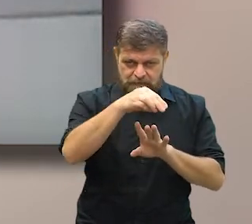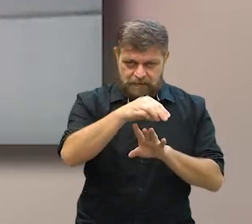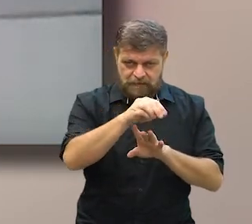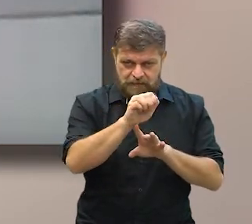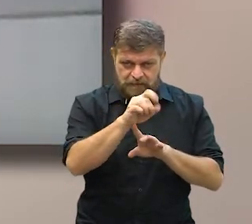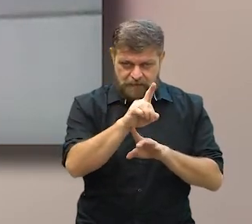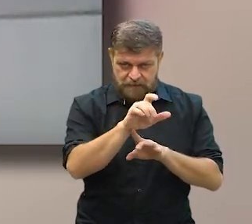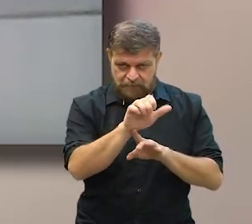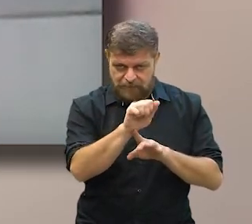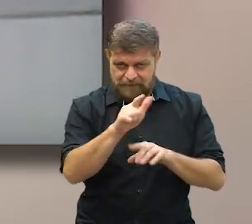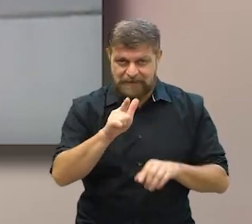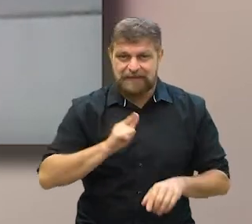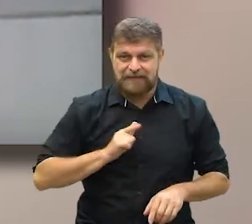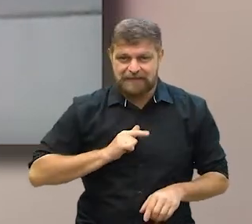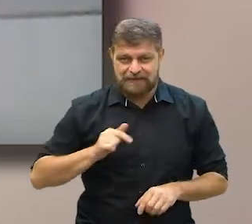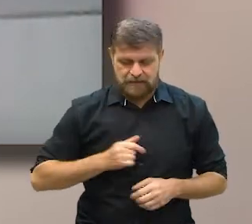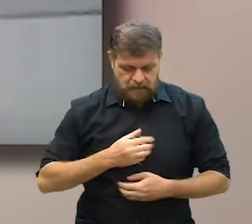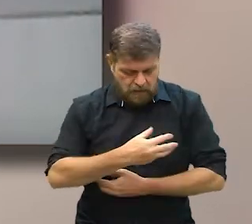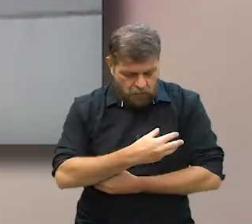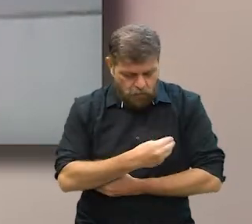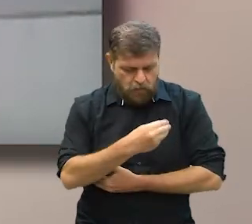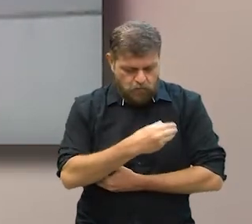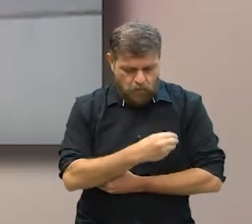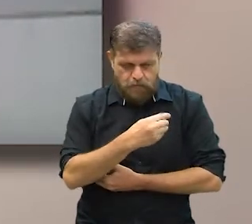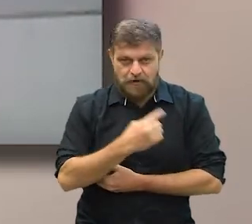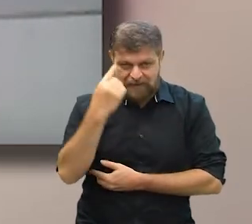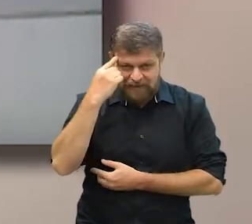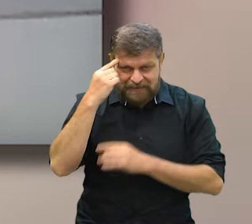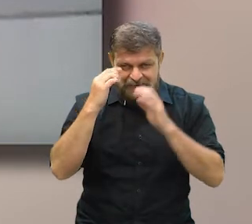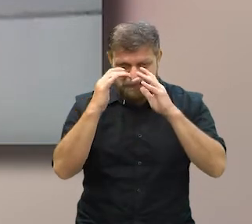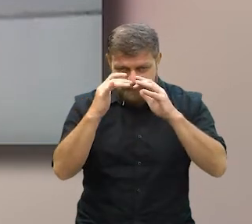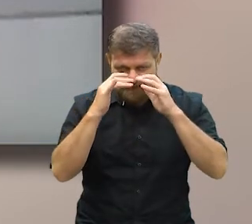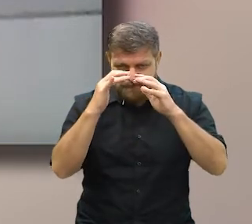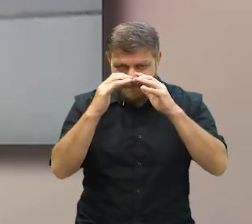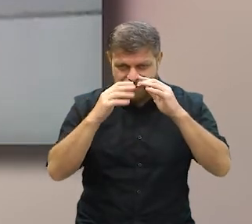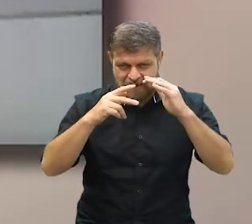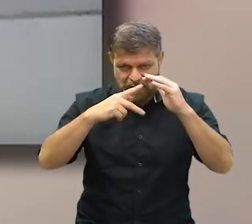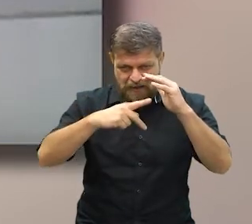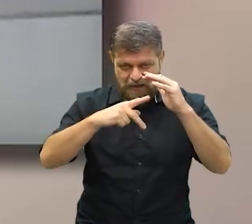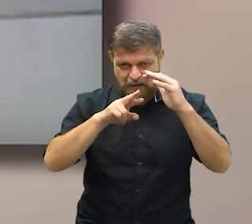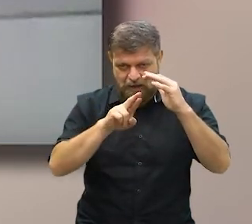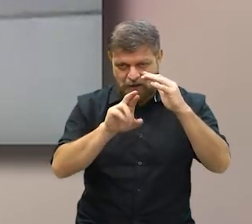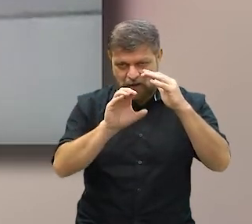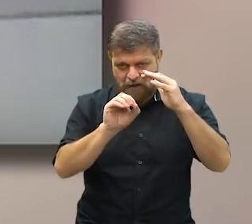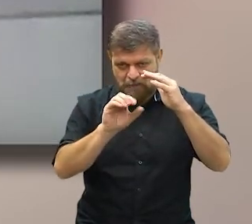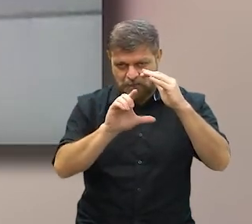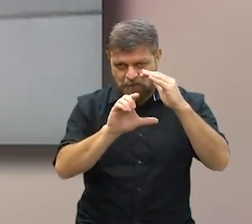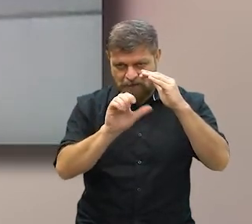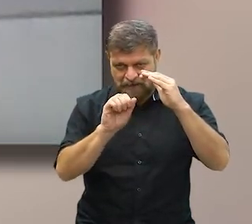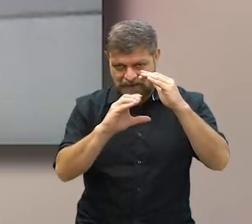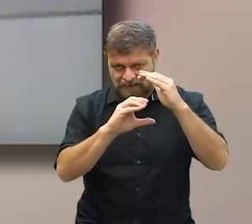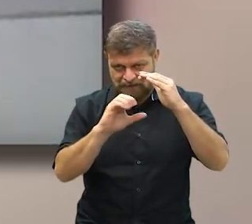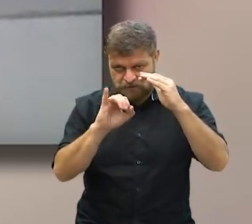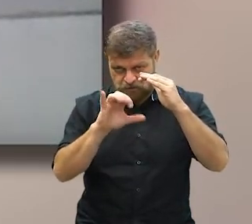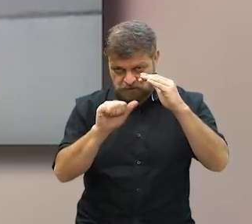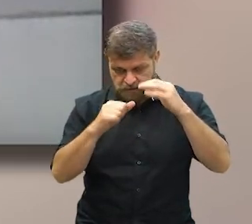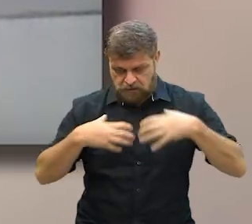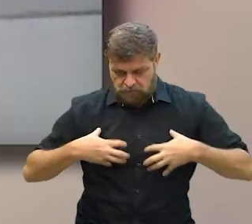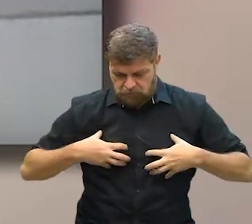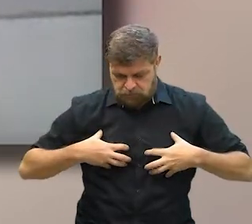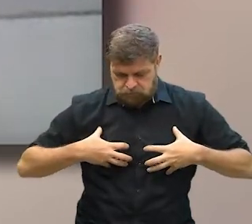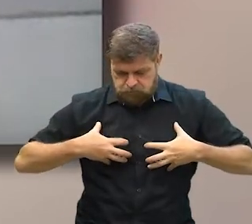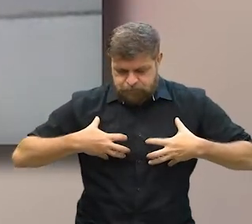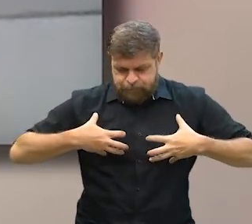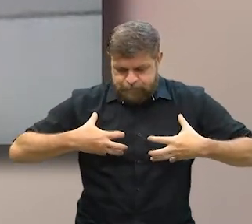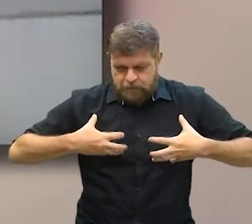vez que o bebê suga, produz prolactina, né? Lá na hipófise, então, e a prolactina vai aumentar, então, a